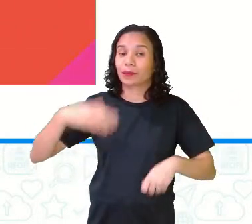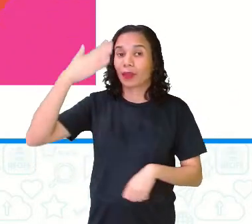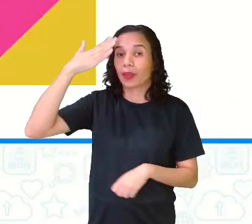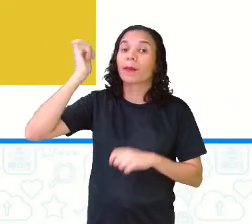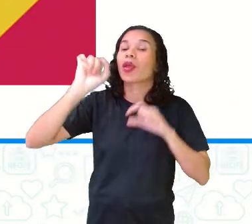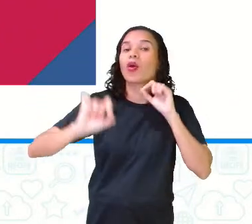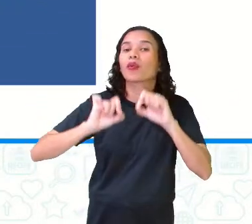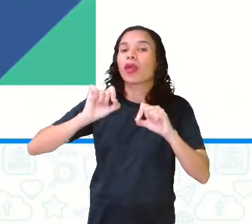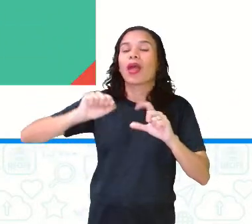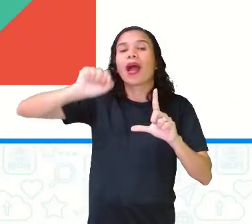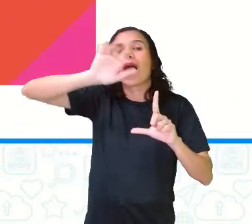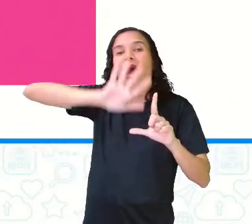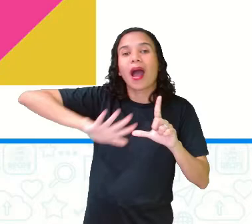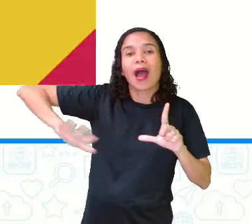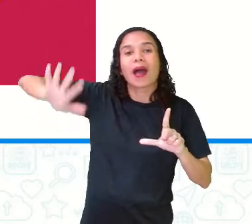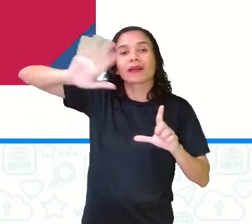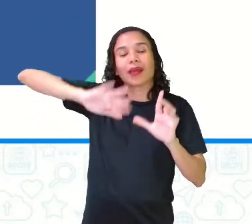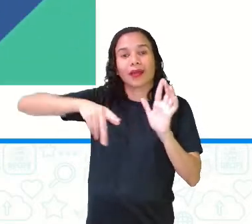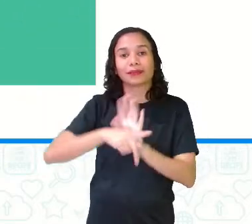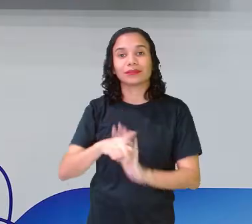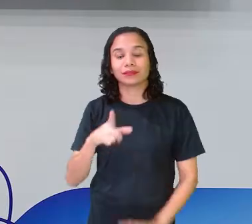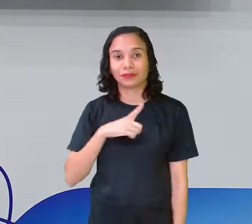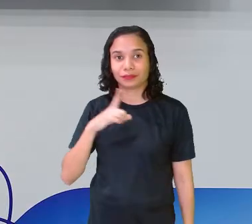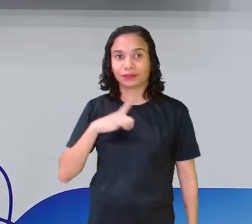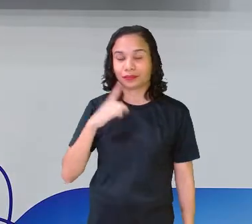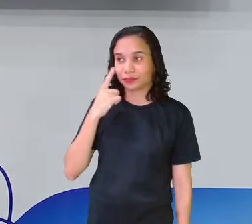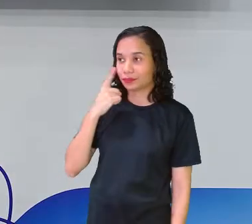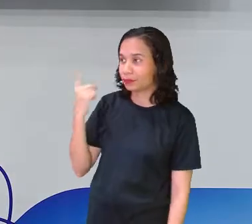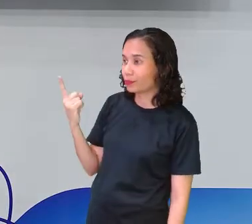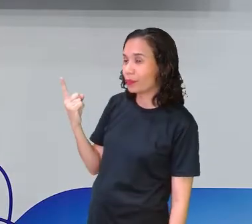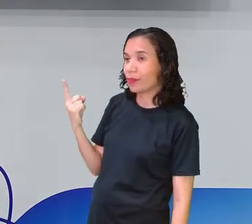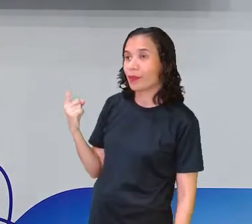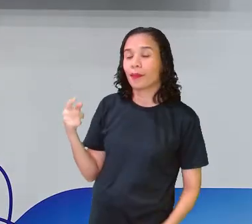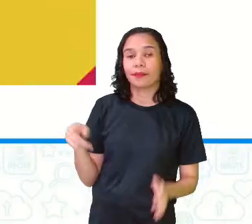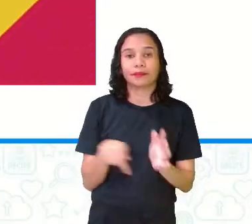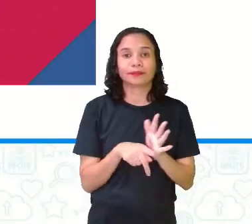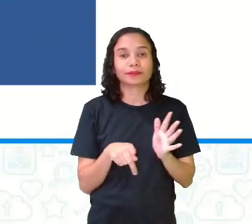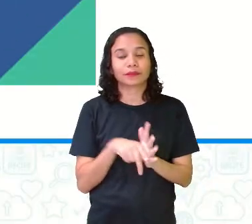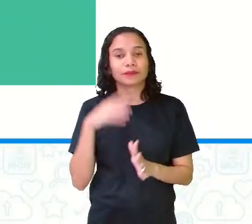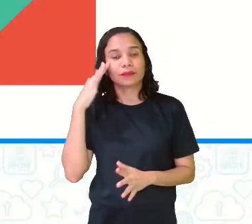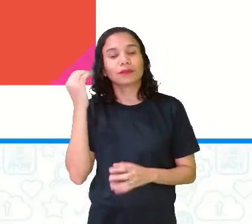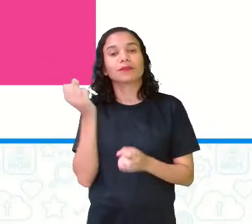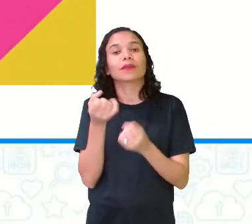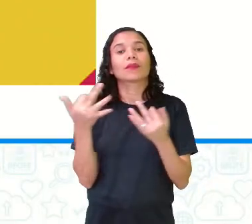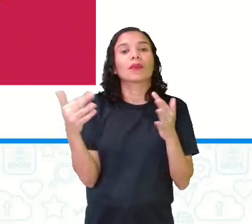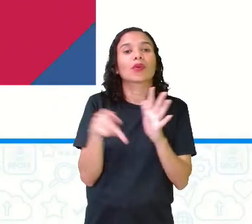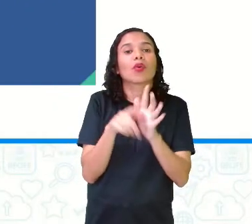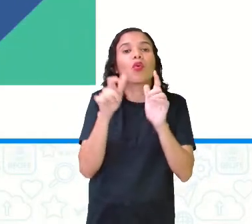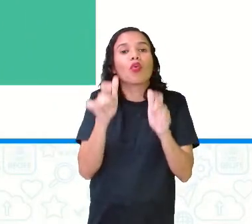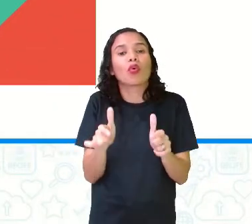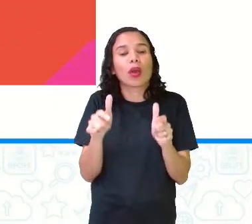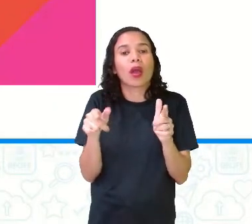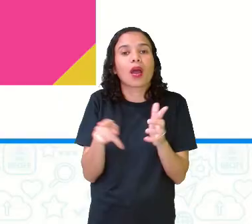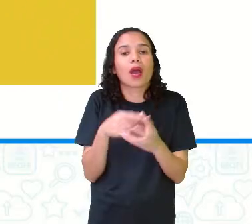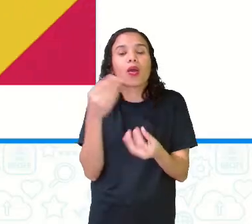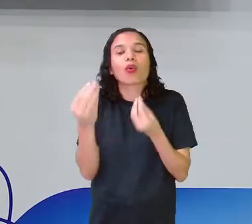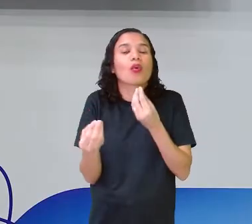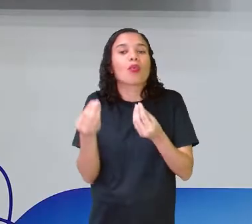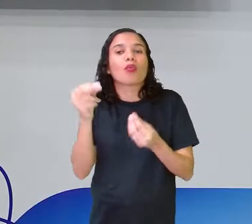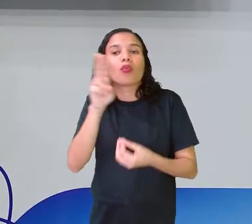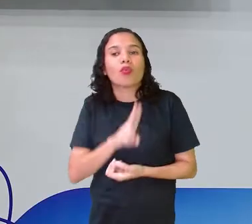saber a área dele. Mede o espaço dentro de uma